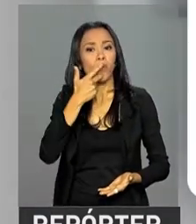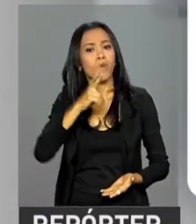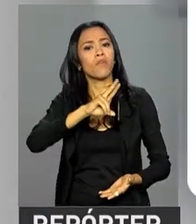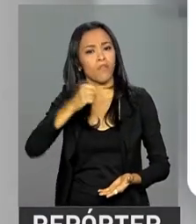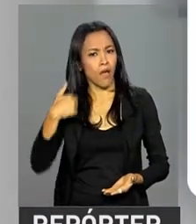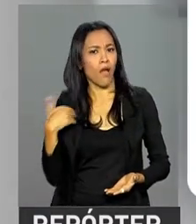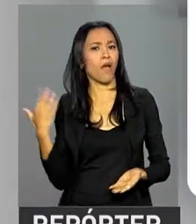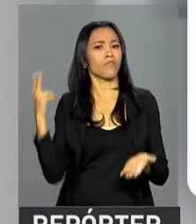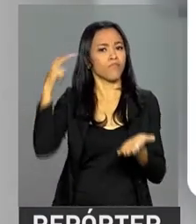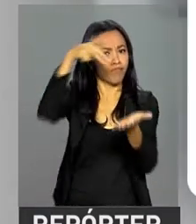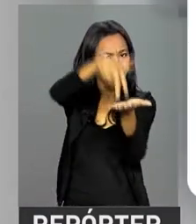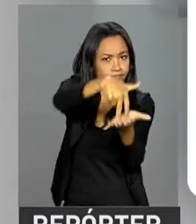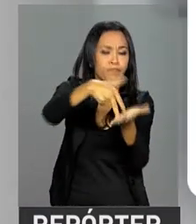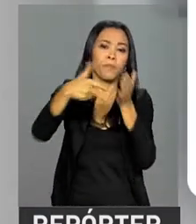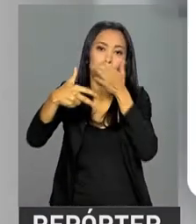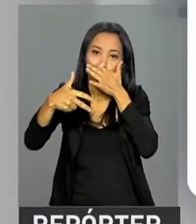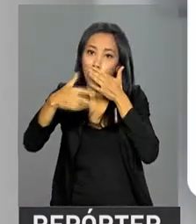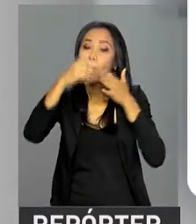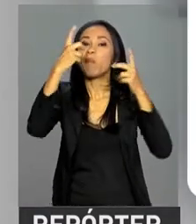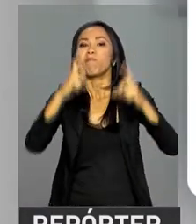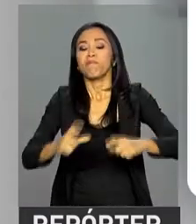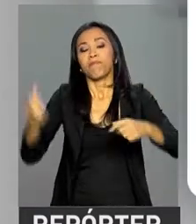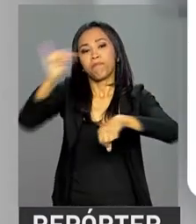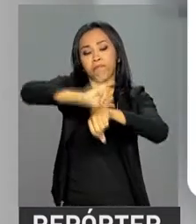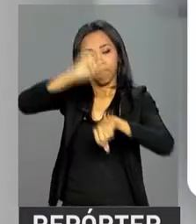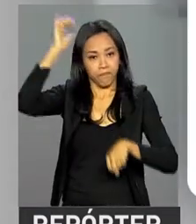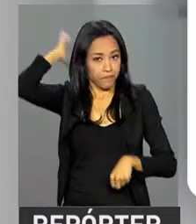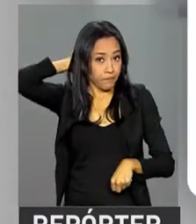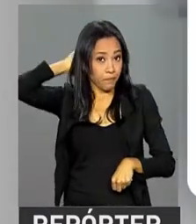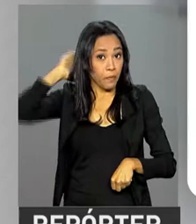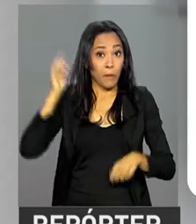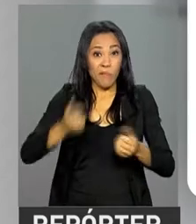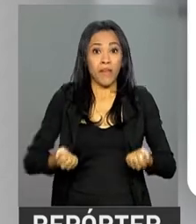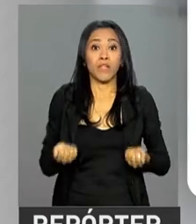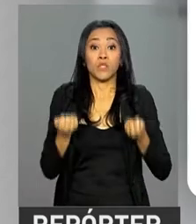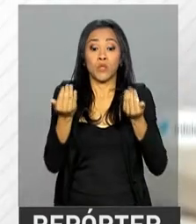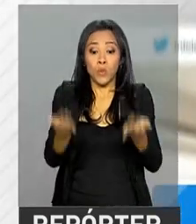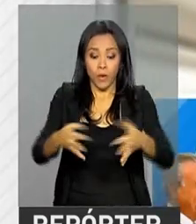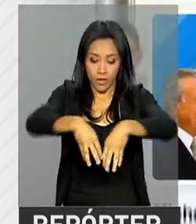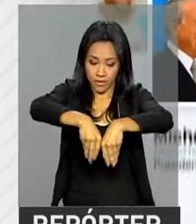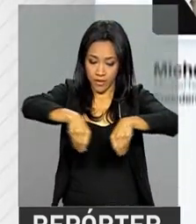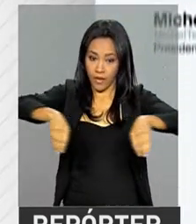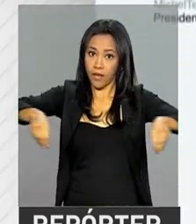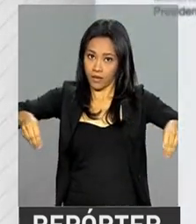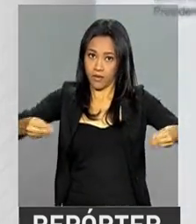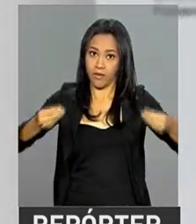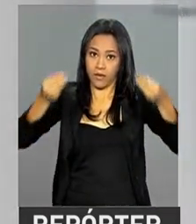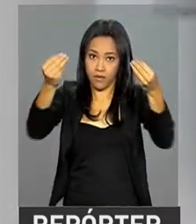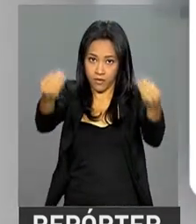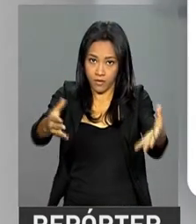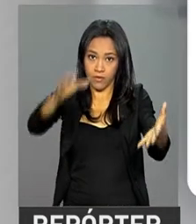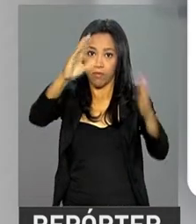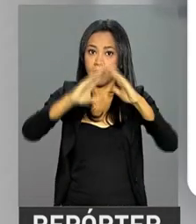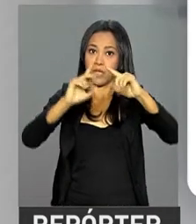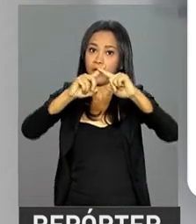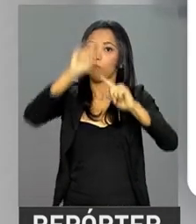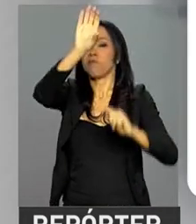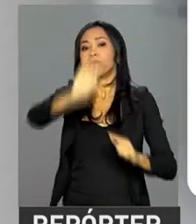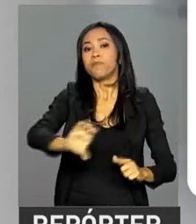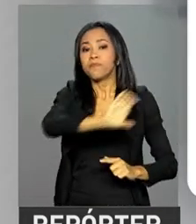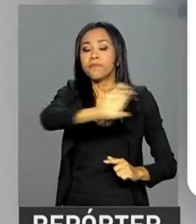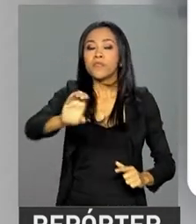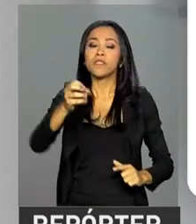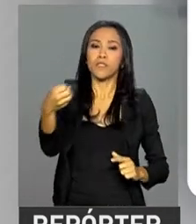às vésperas do círio para fazer a doação dessa área para basílica ele afirma que com esse novo espaço